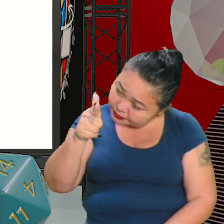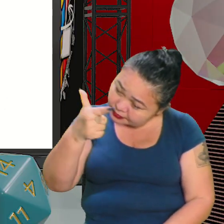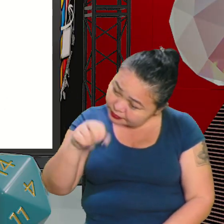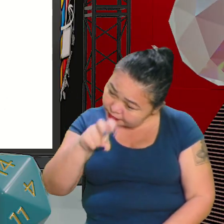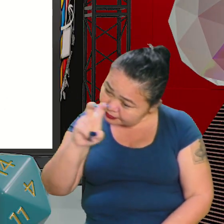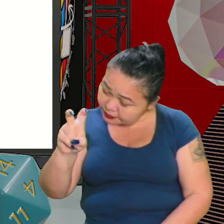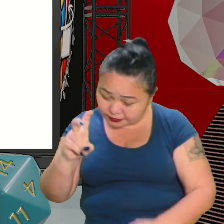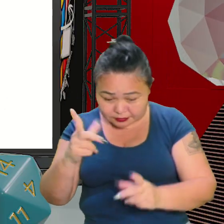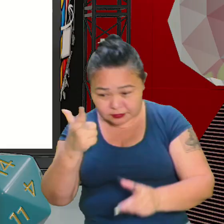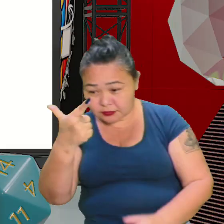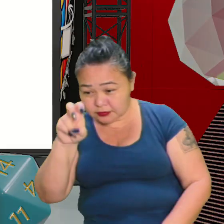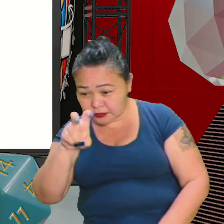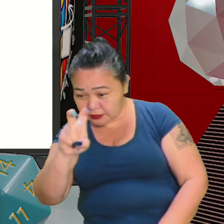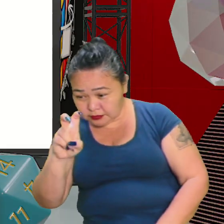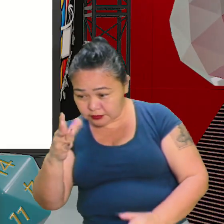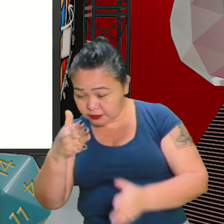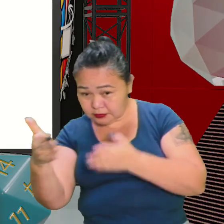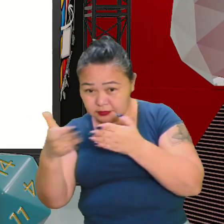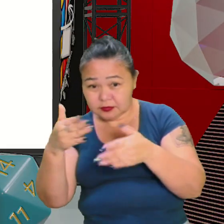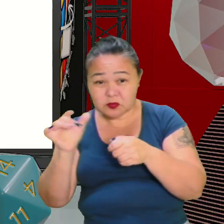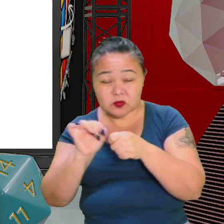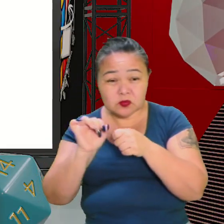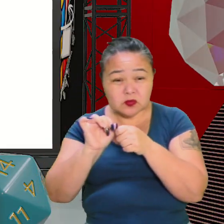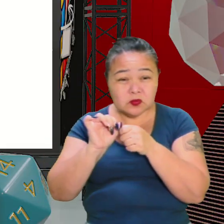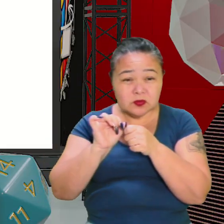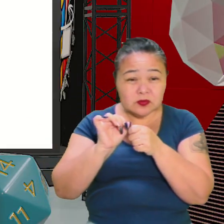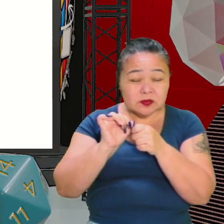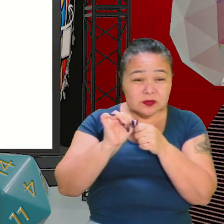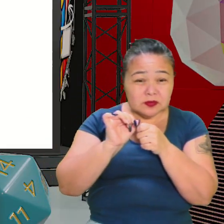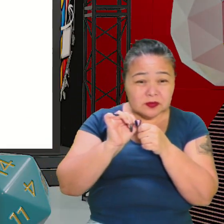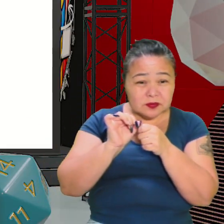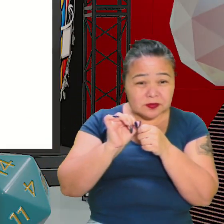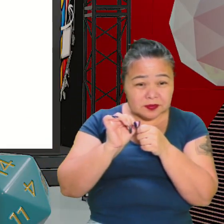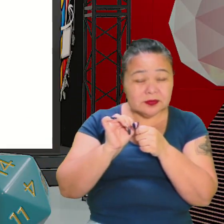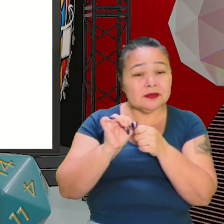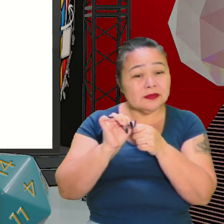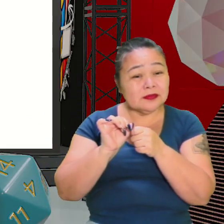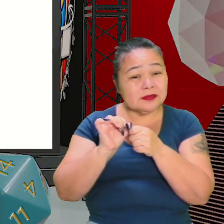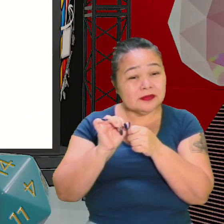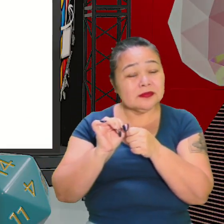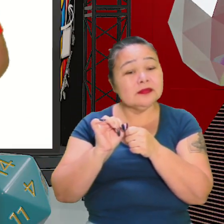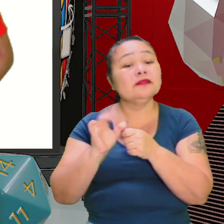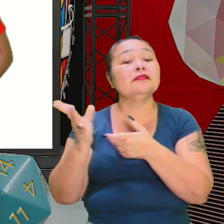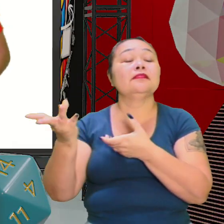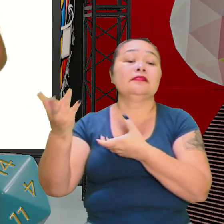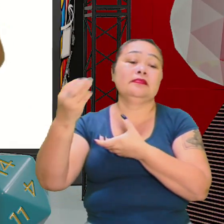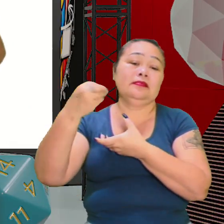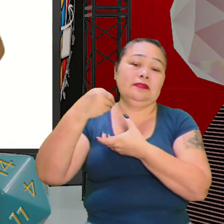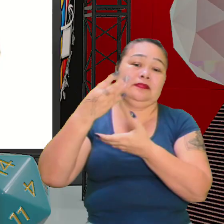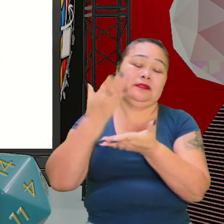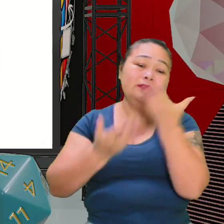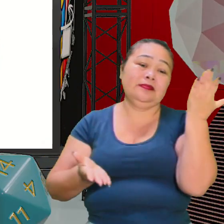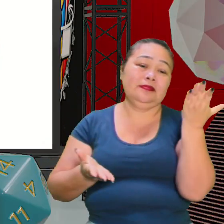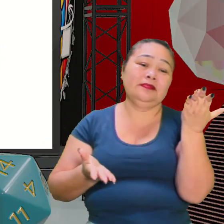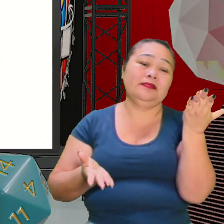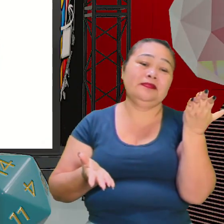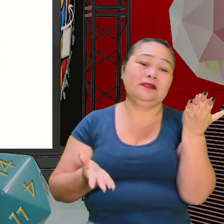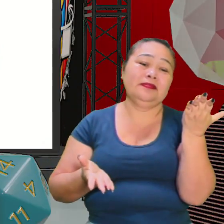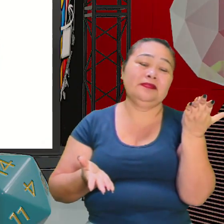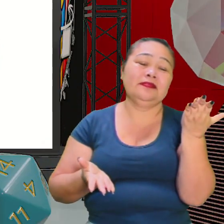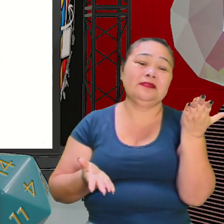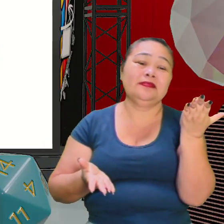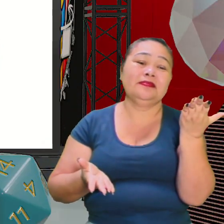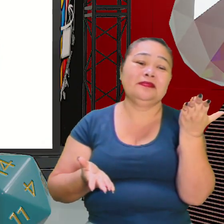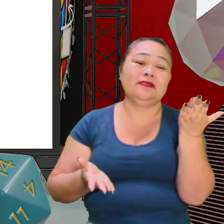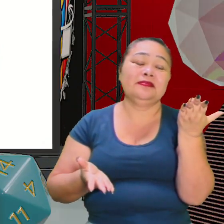para lá, 2,5 para cá, está no meio. Beleza. Aí se você construiu avançou um pouquinho para cá, então você já passou por